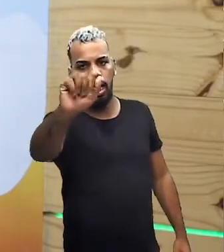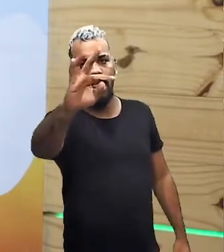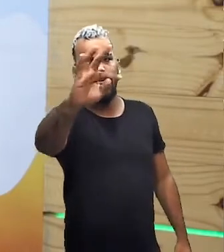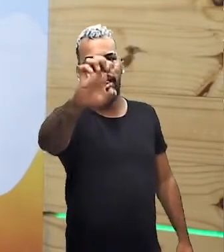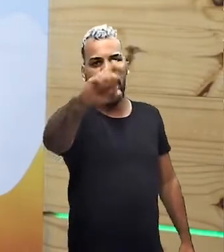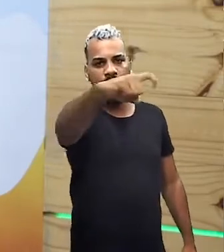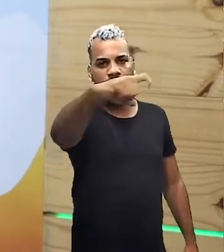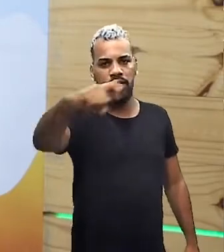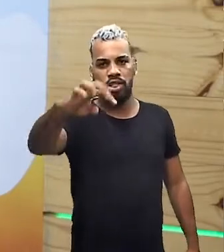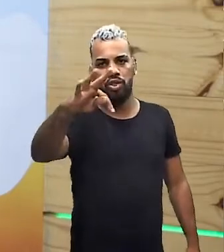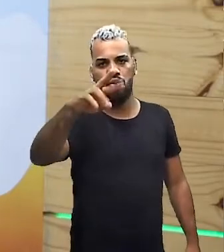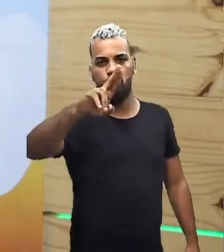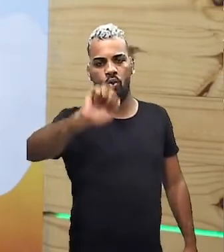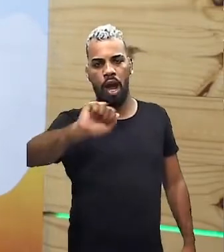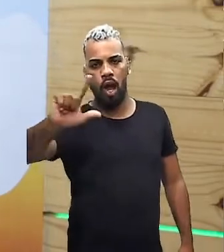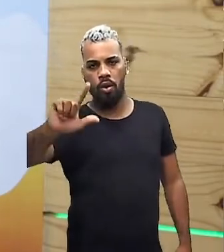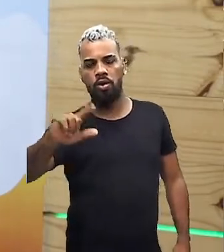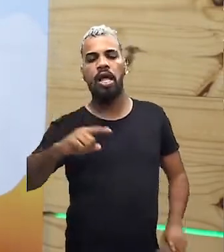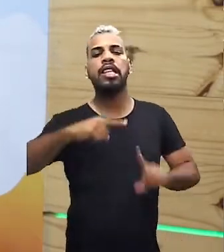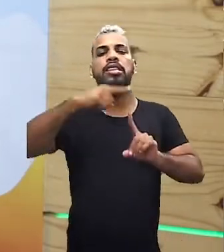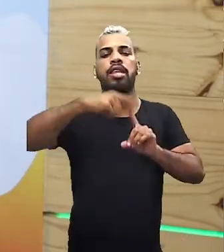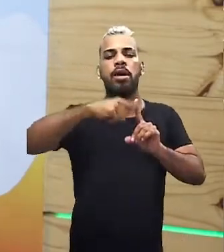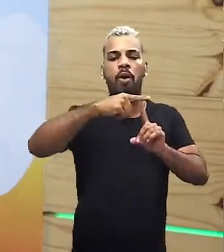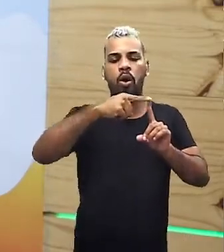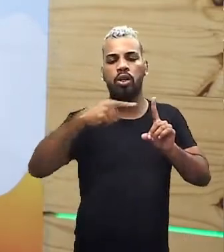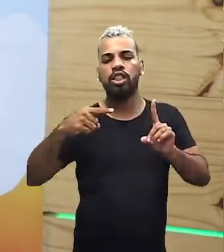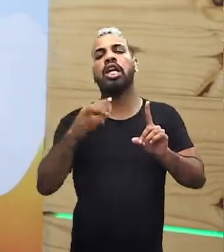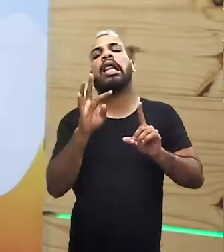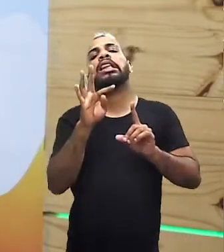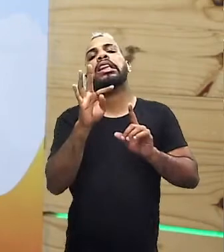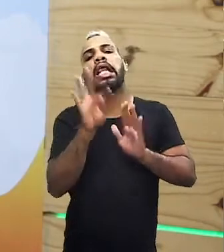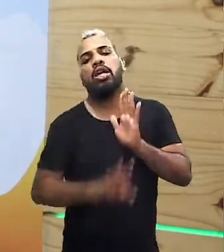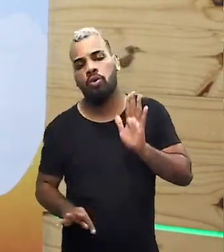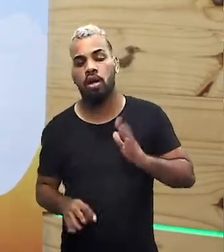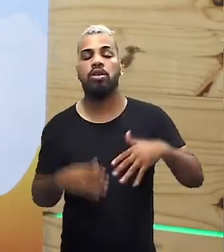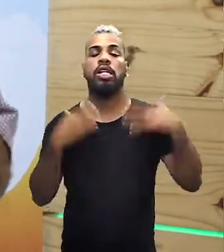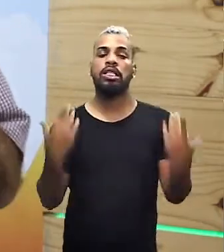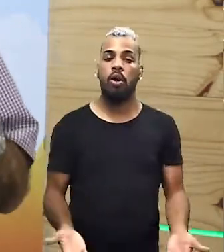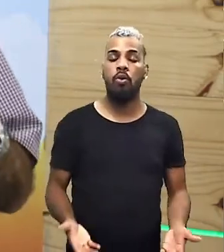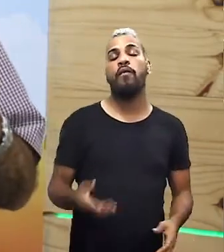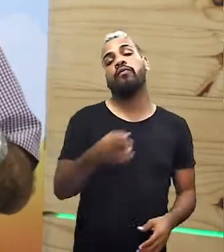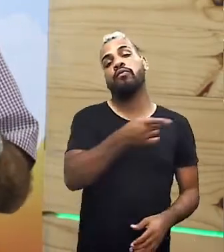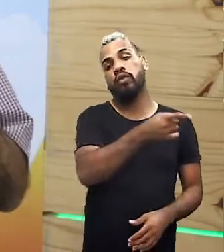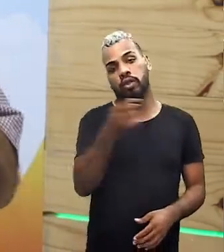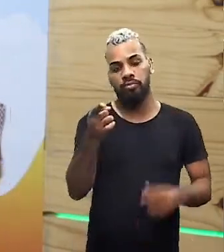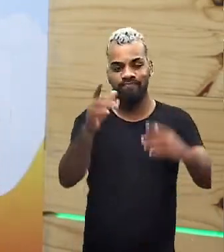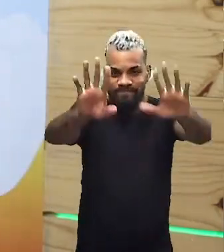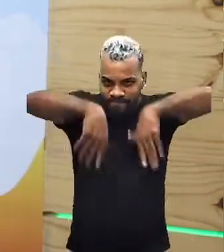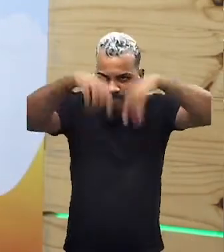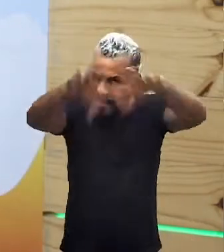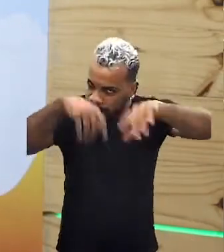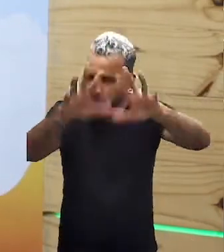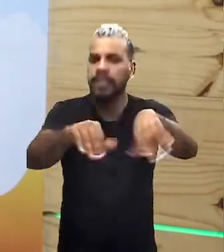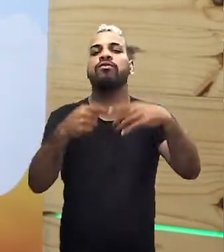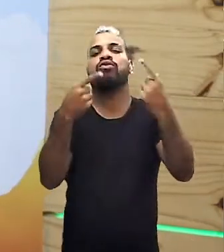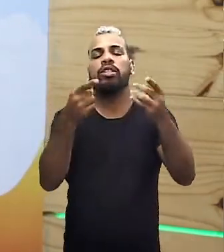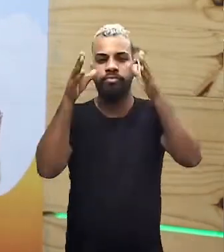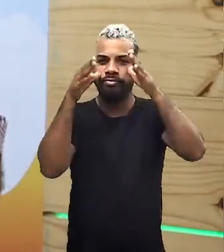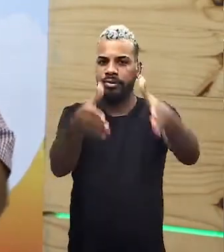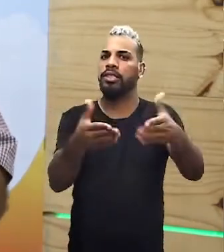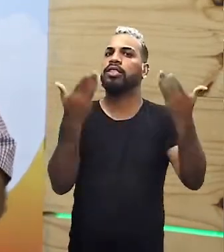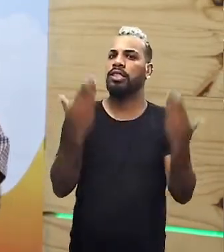é por aí, tá bom? Então, quero chamar a atenção de vocês, porque dá tempo ainda de você